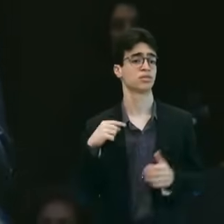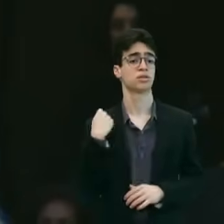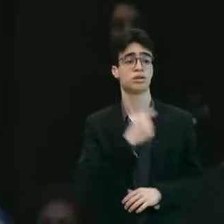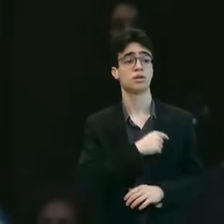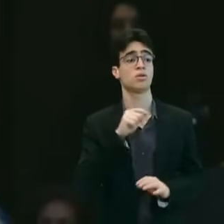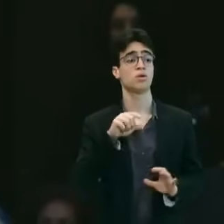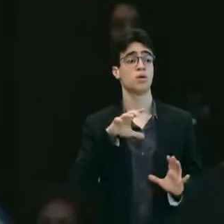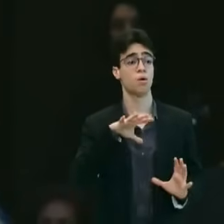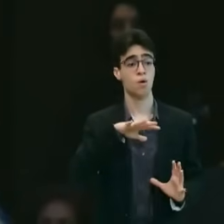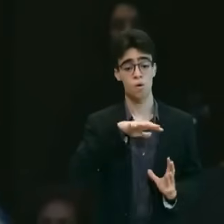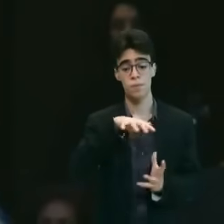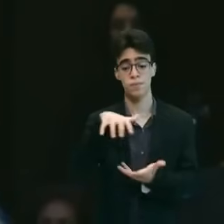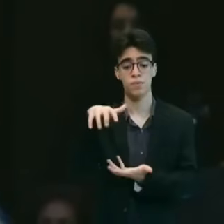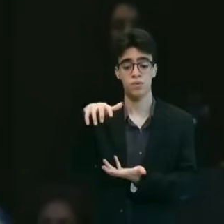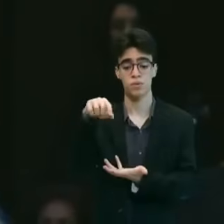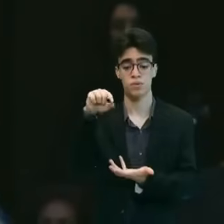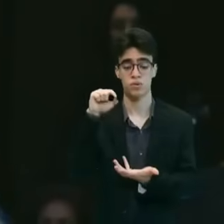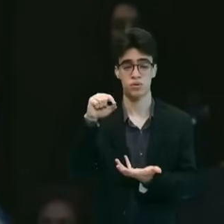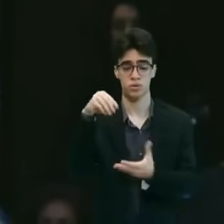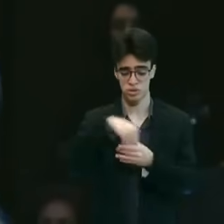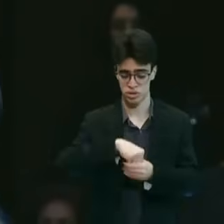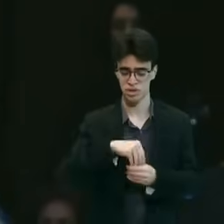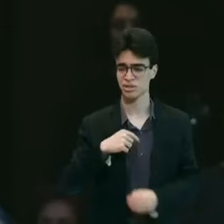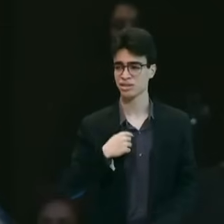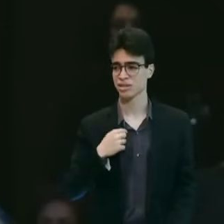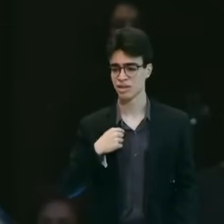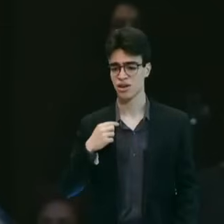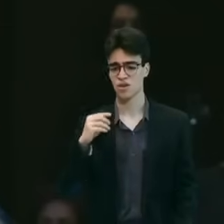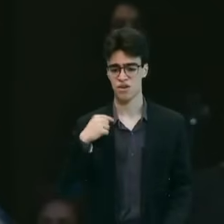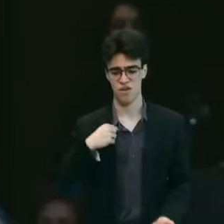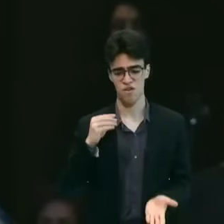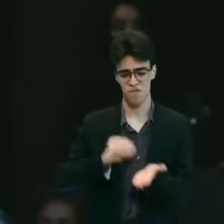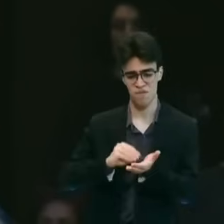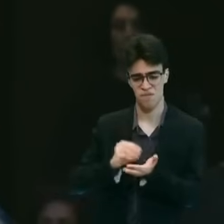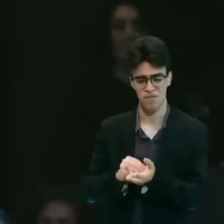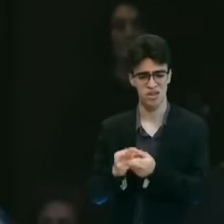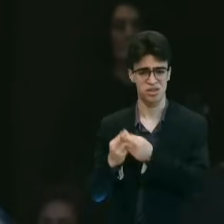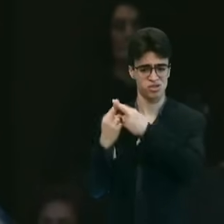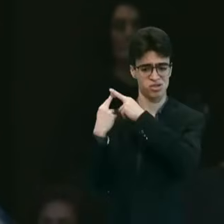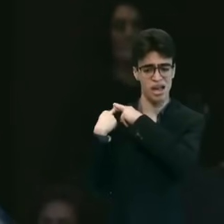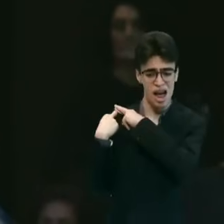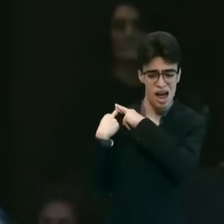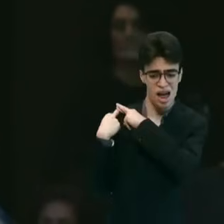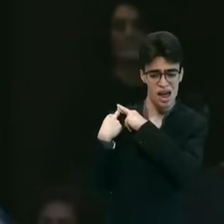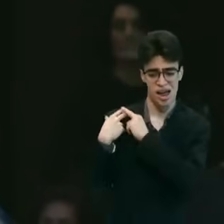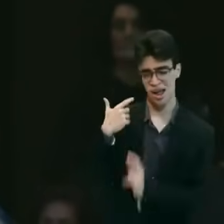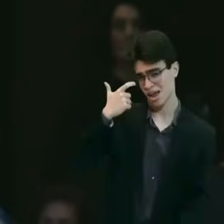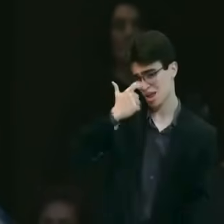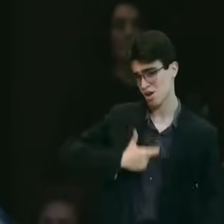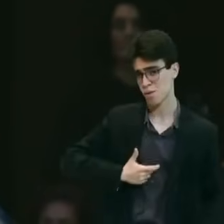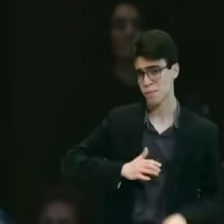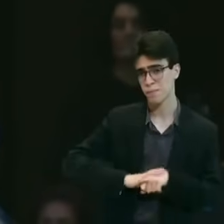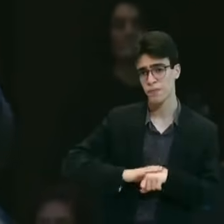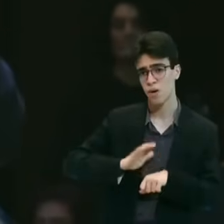em que eu sempre não sou responsável por mim mesmo,